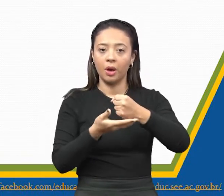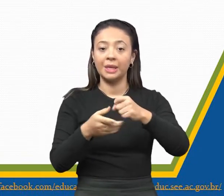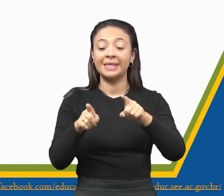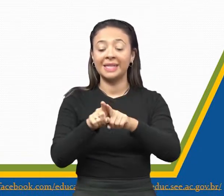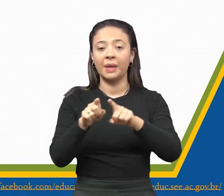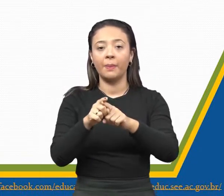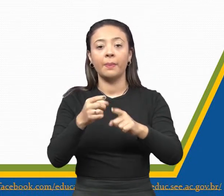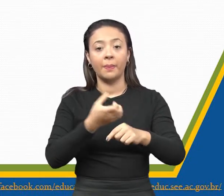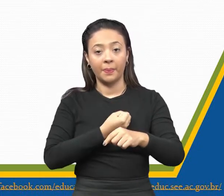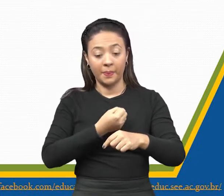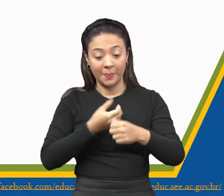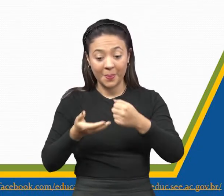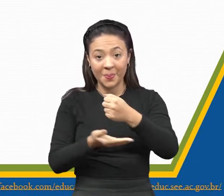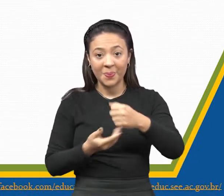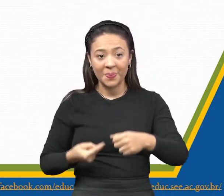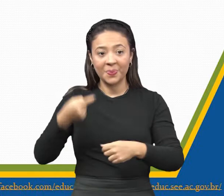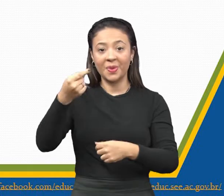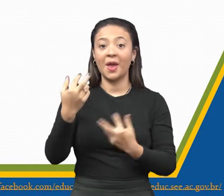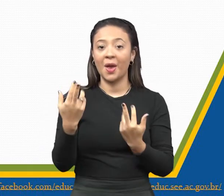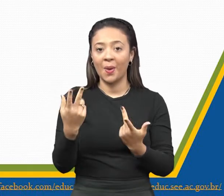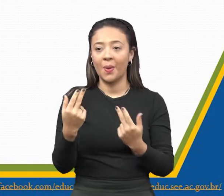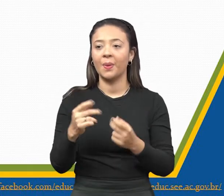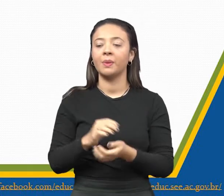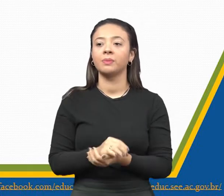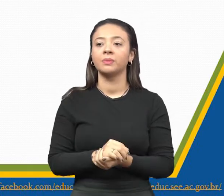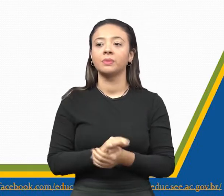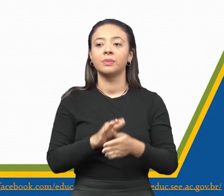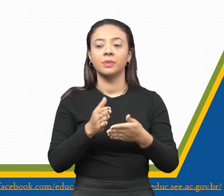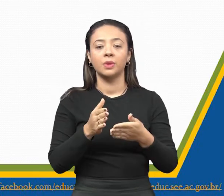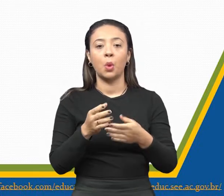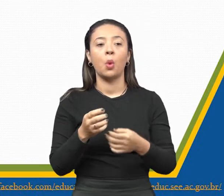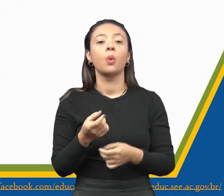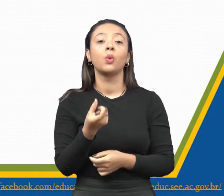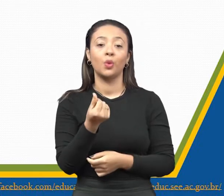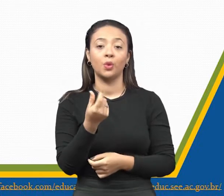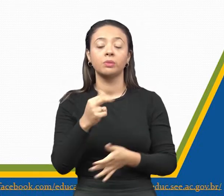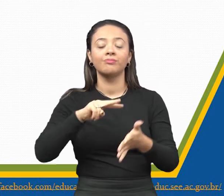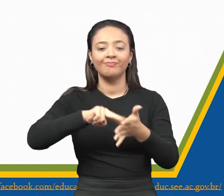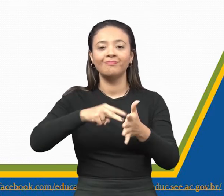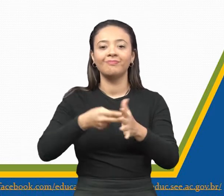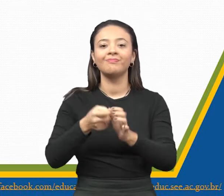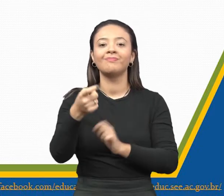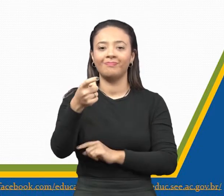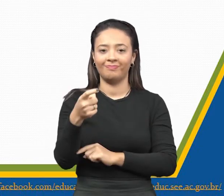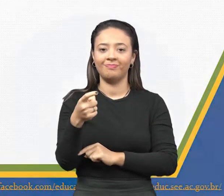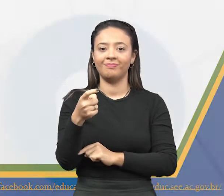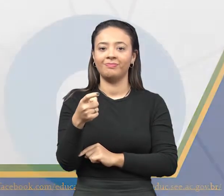o logaritmando, ou seja, o valor representado por x.